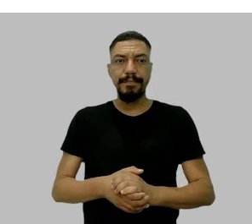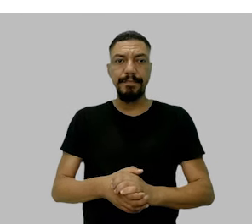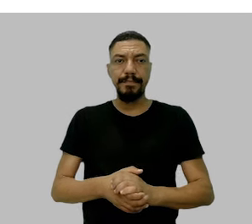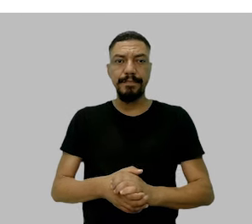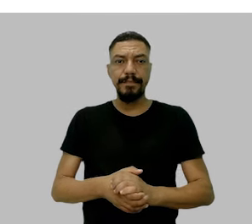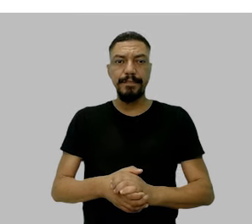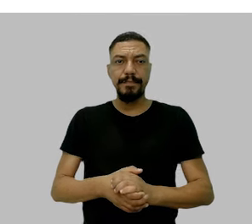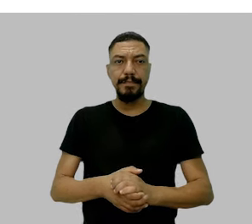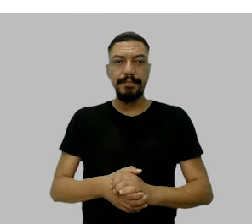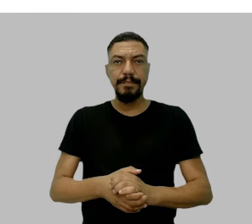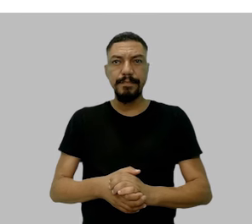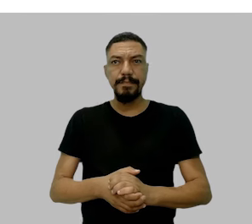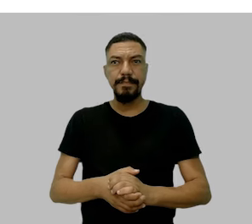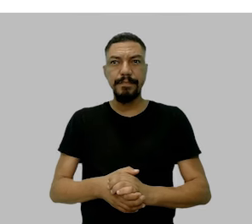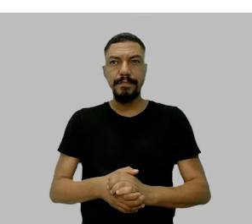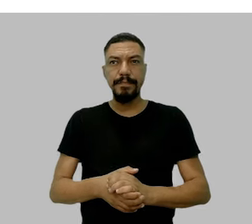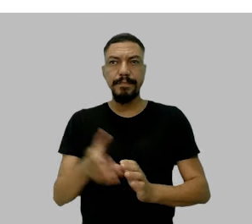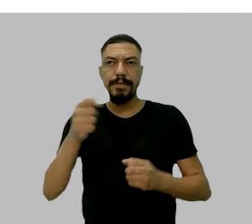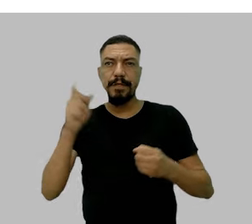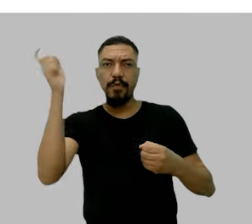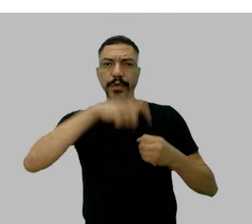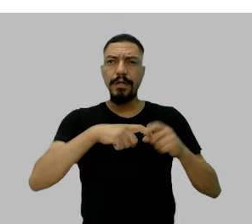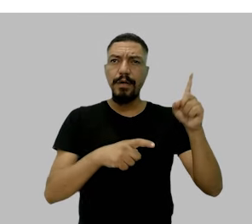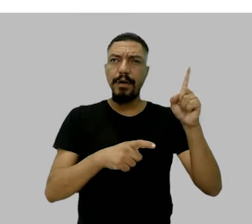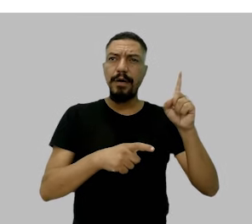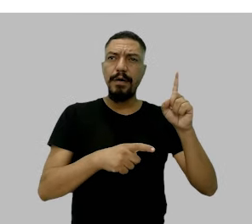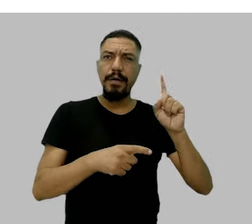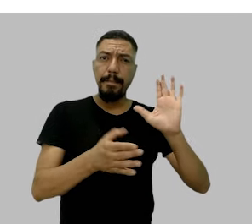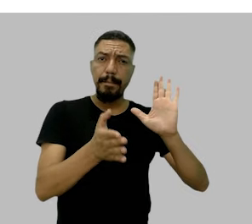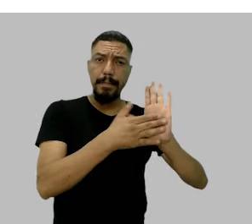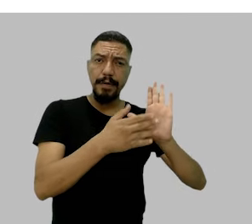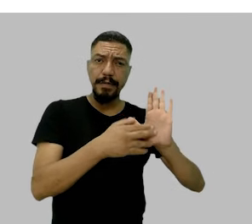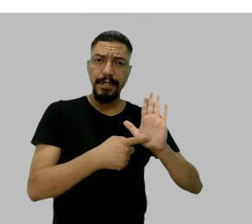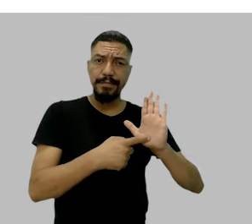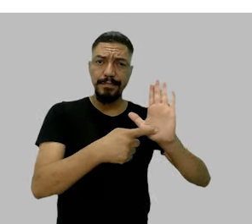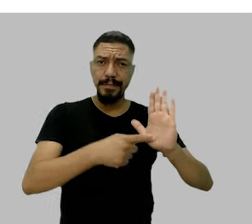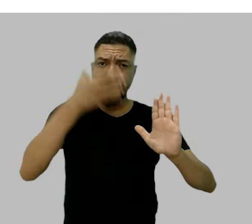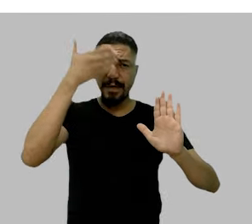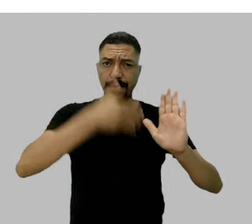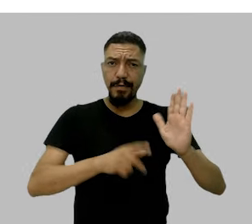Acho que volta ali em cima, ó, prestação de contas mesmo. Lá naquela aba de cima.